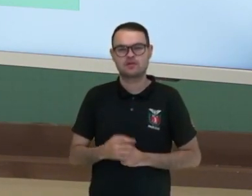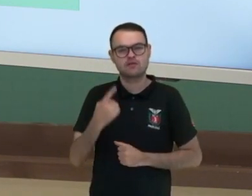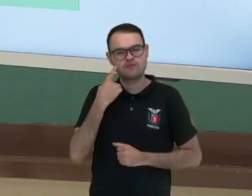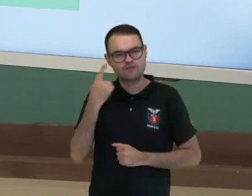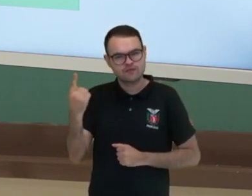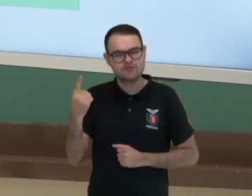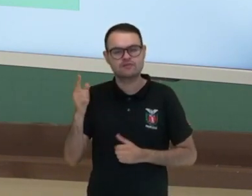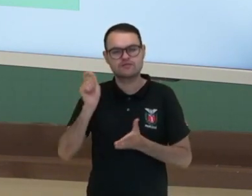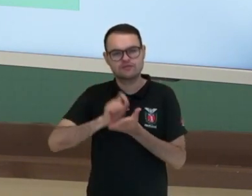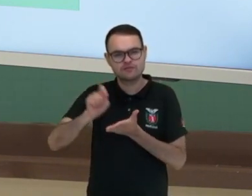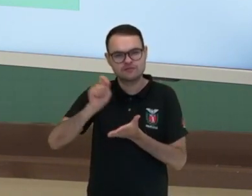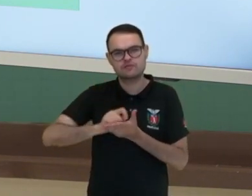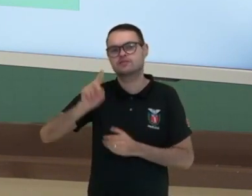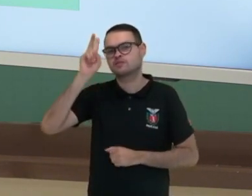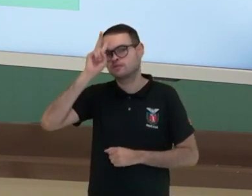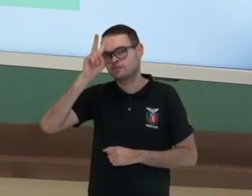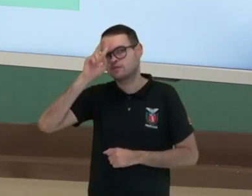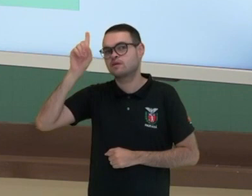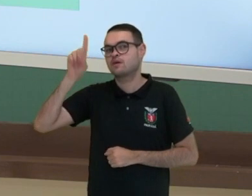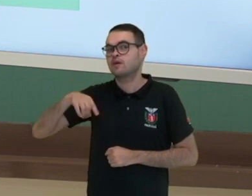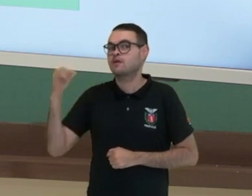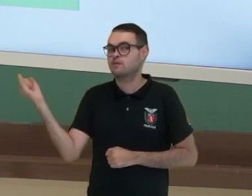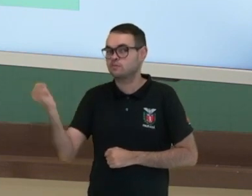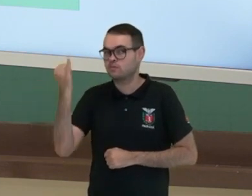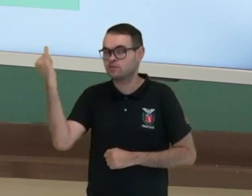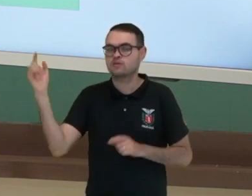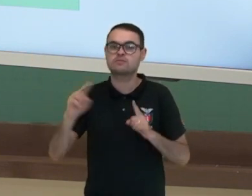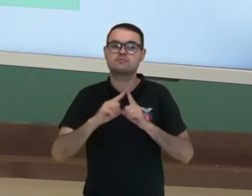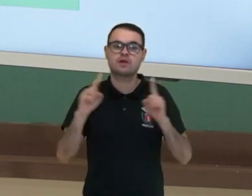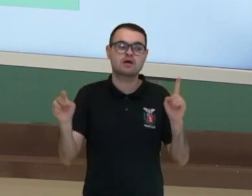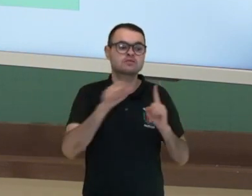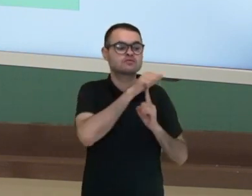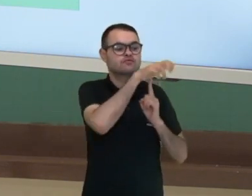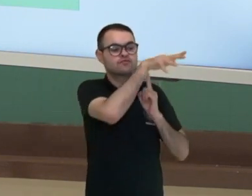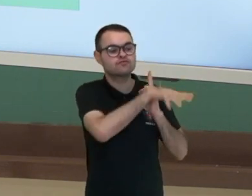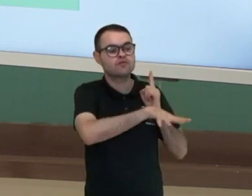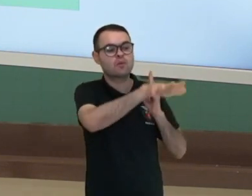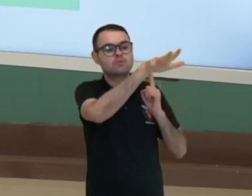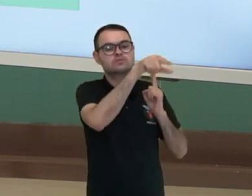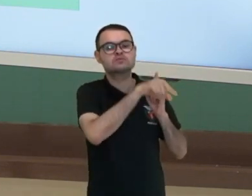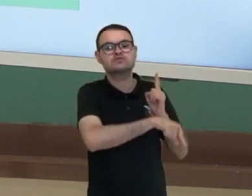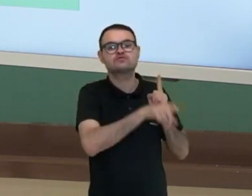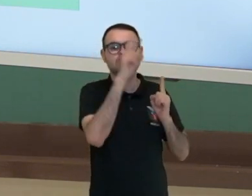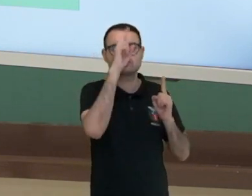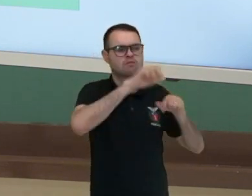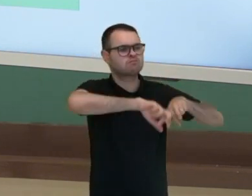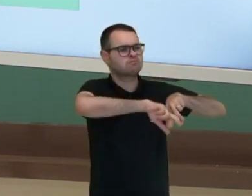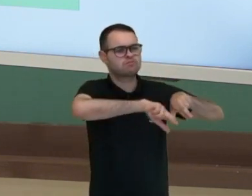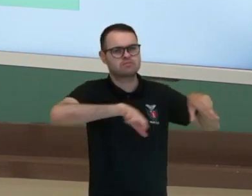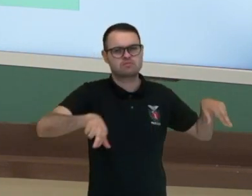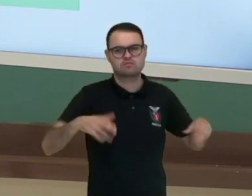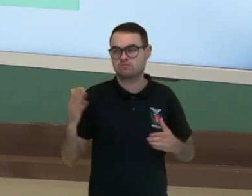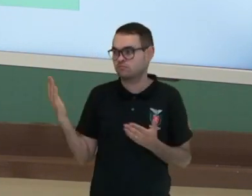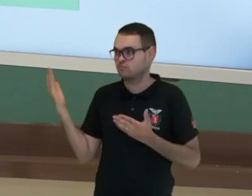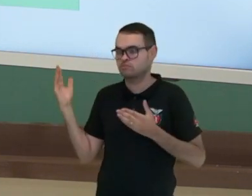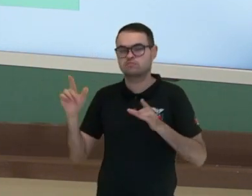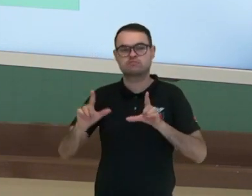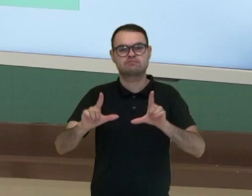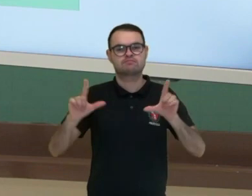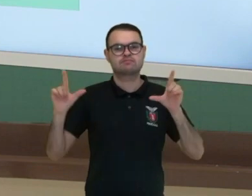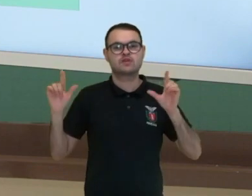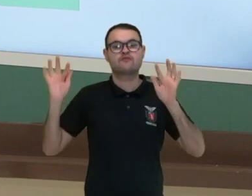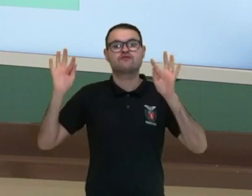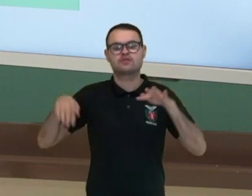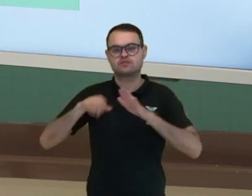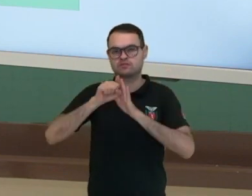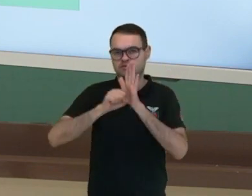da história é importante, né, mas as fontes históricas elas podem ser diversas, né? Esse quadro aqui no final do